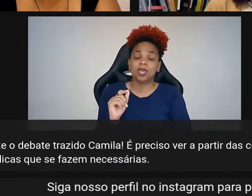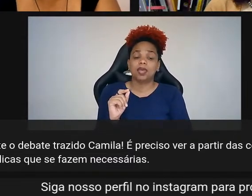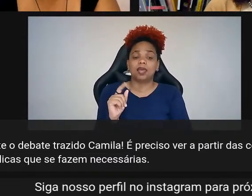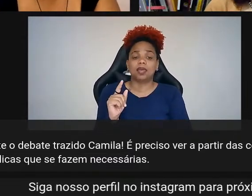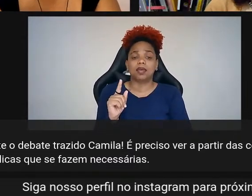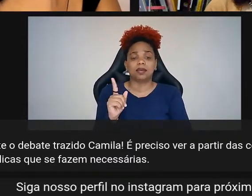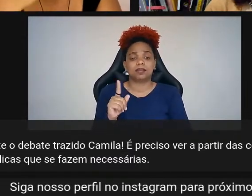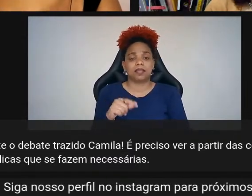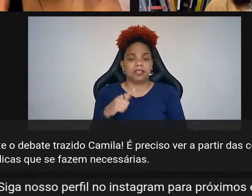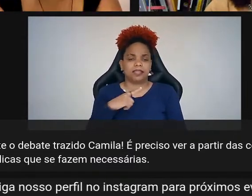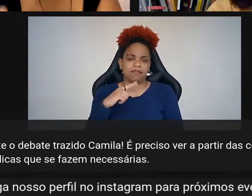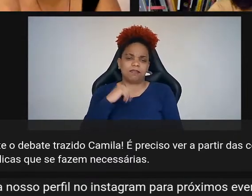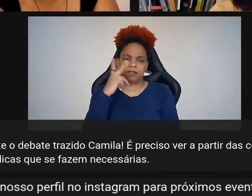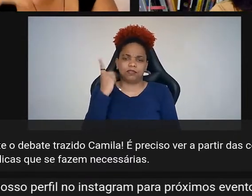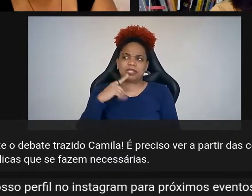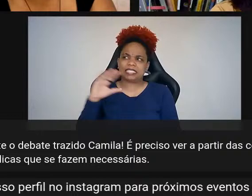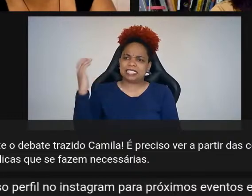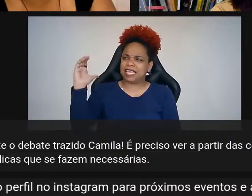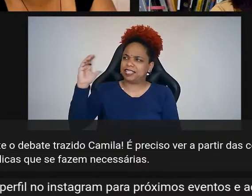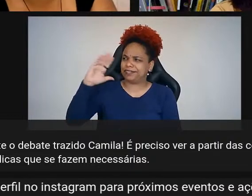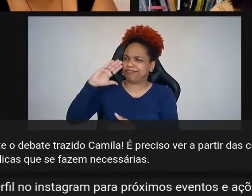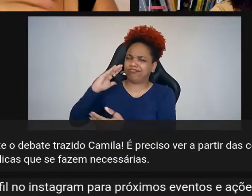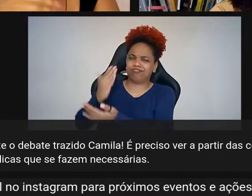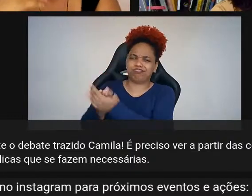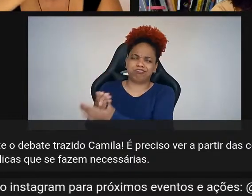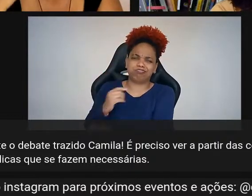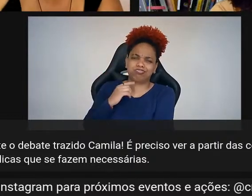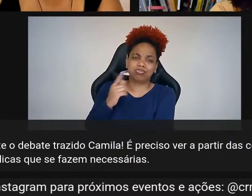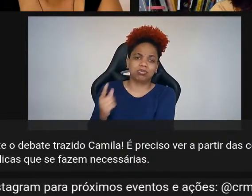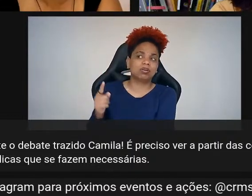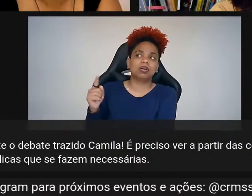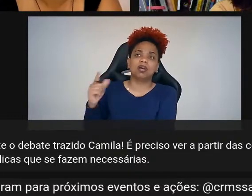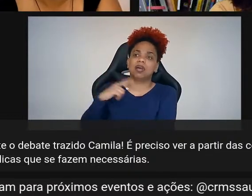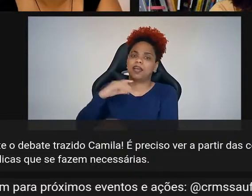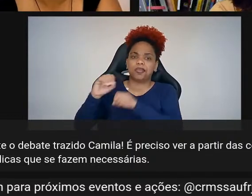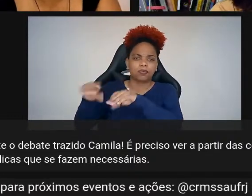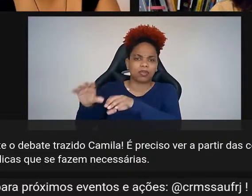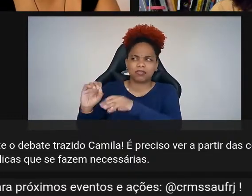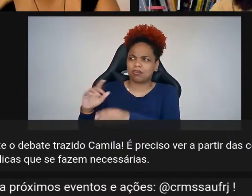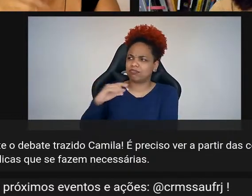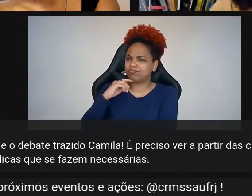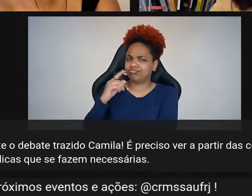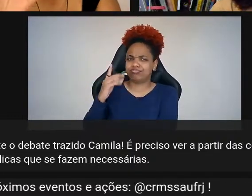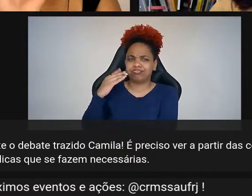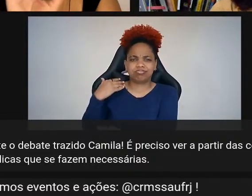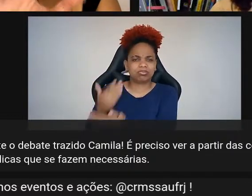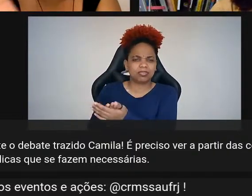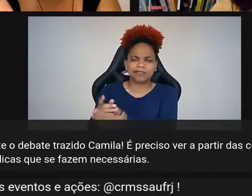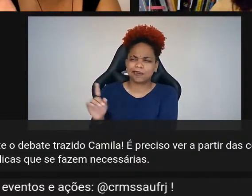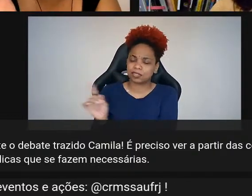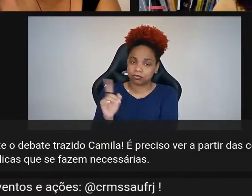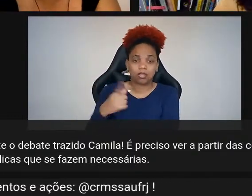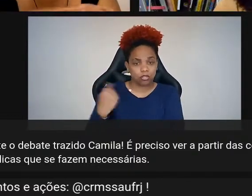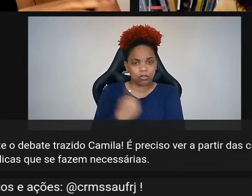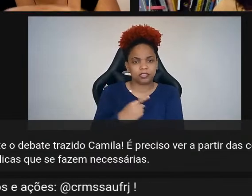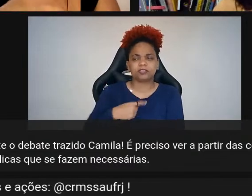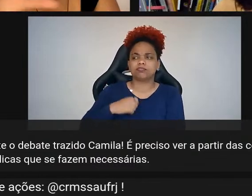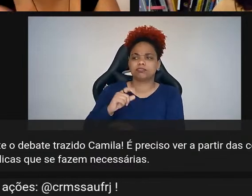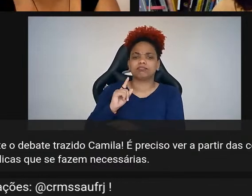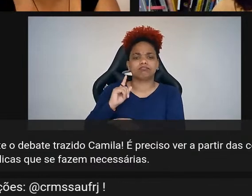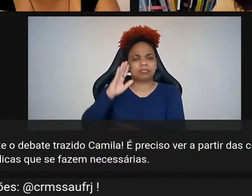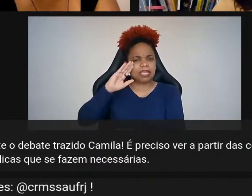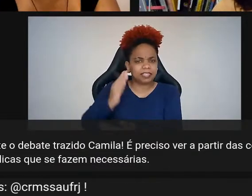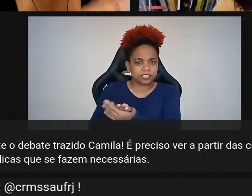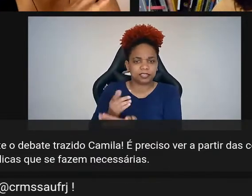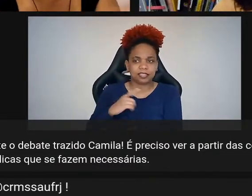negacionistas fazem, né, que negam a ciência, negam a educação, negam a política. Nós precisamos afirmar a política. Eu não estou falando de